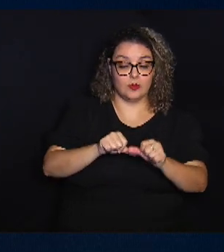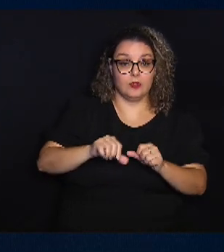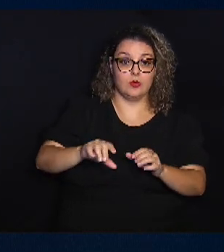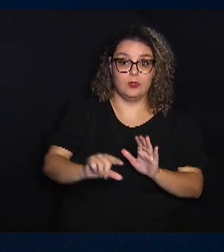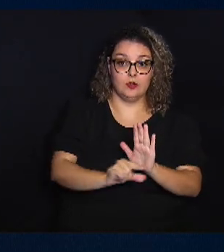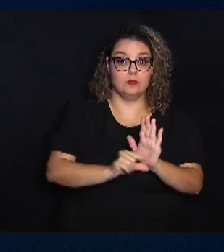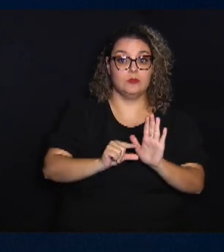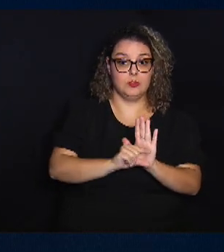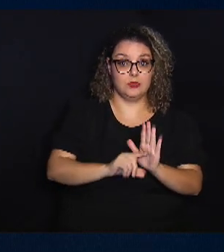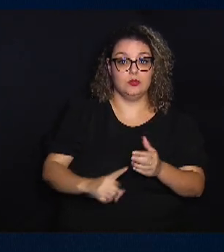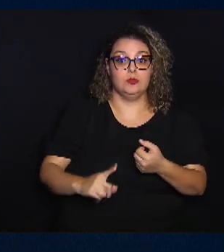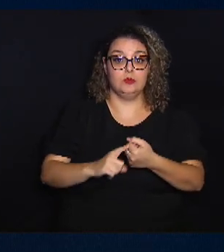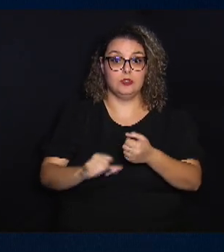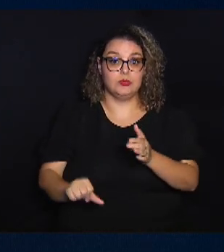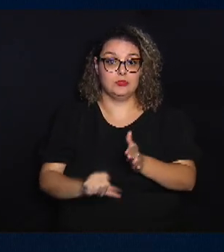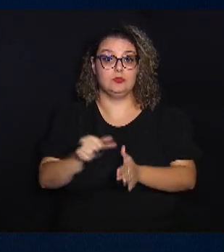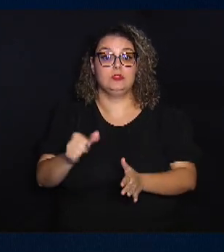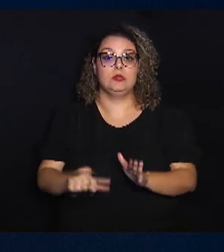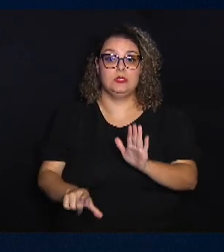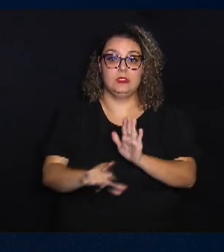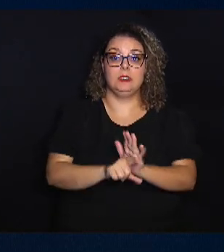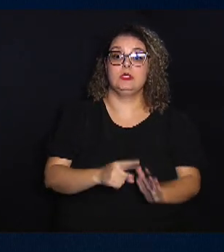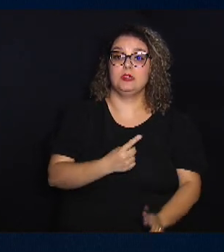e o artigo 1º da Lei